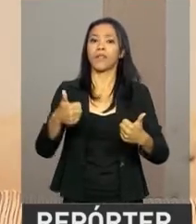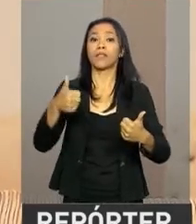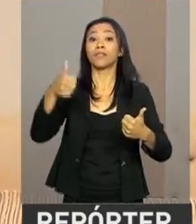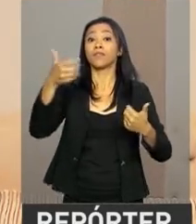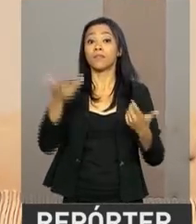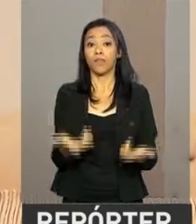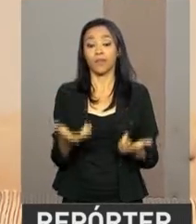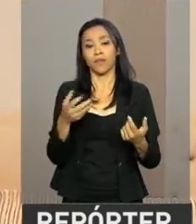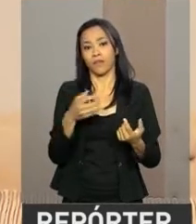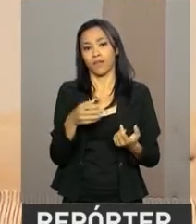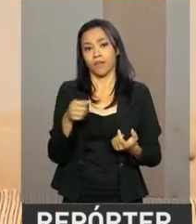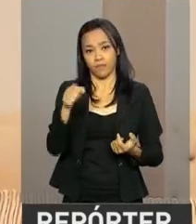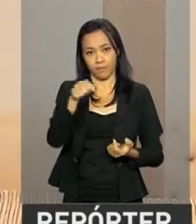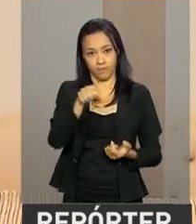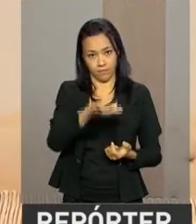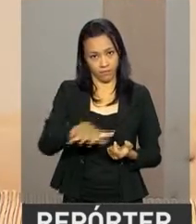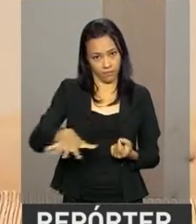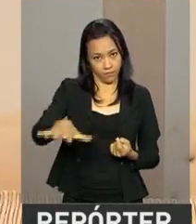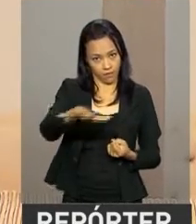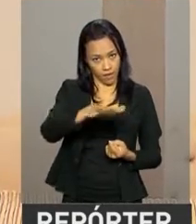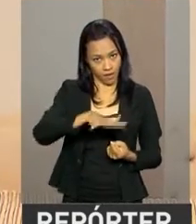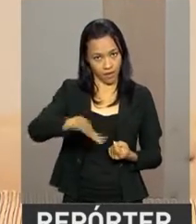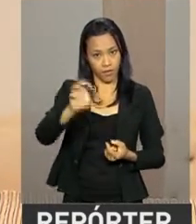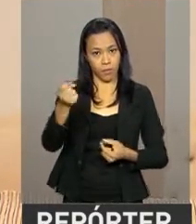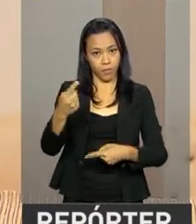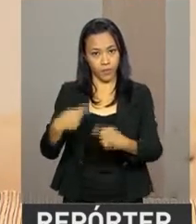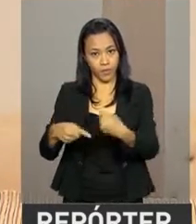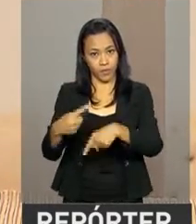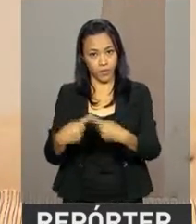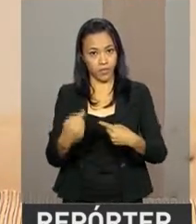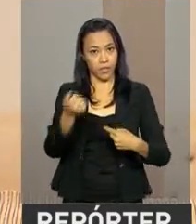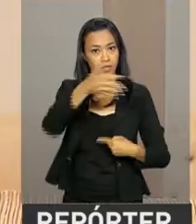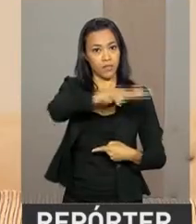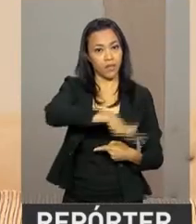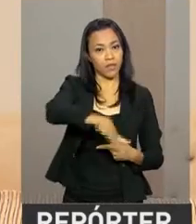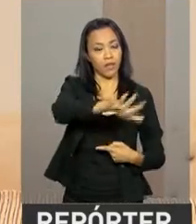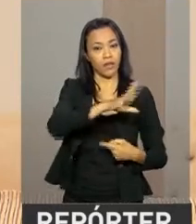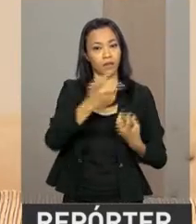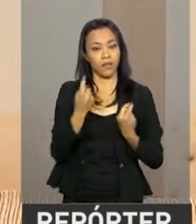campos como política e defesa,